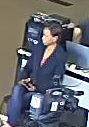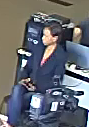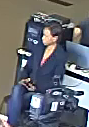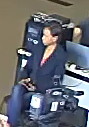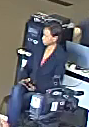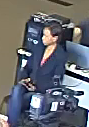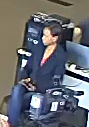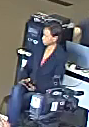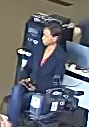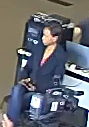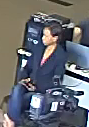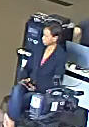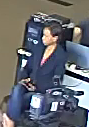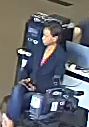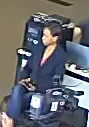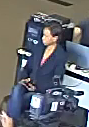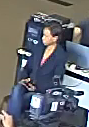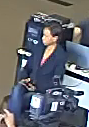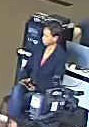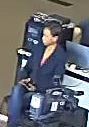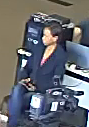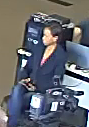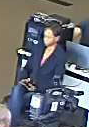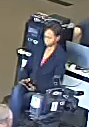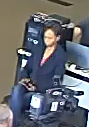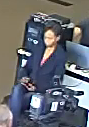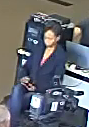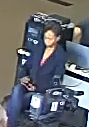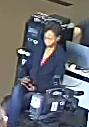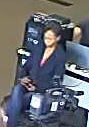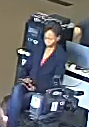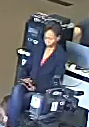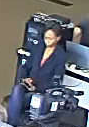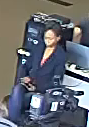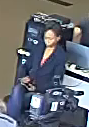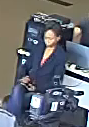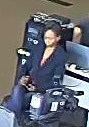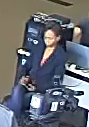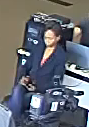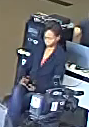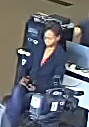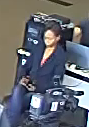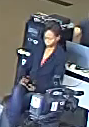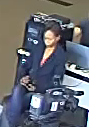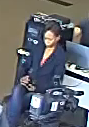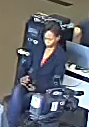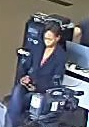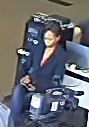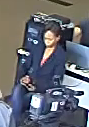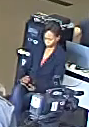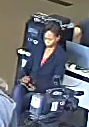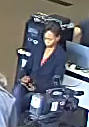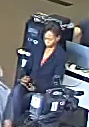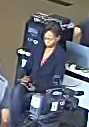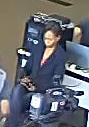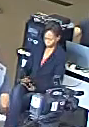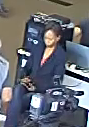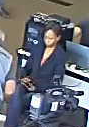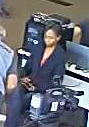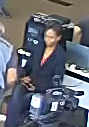nosso ex-vereador da capital aqui né Professor cleito Deputado Zé Guilherme Deputado